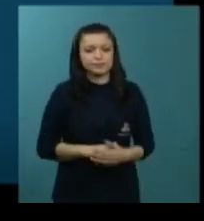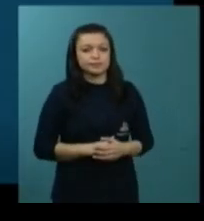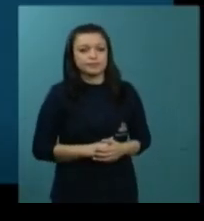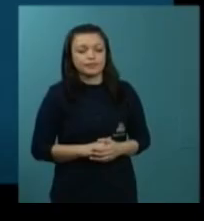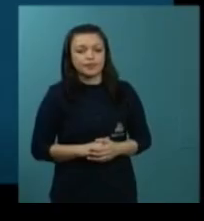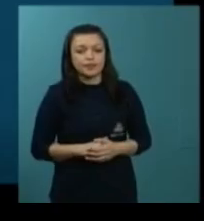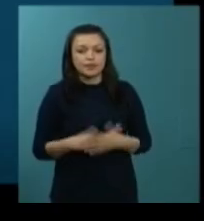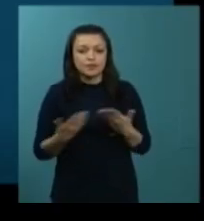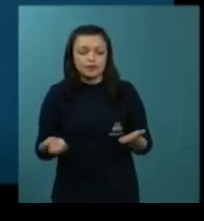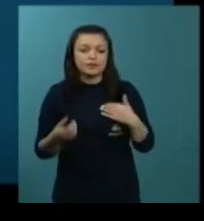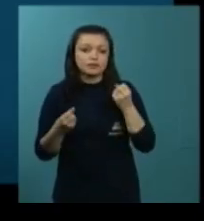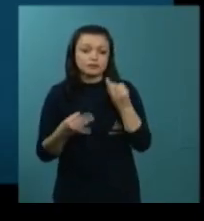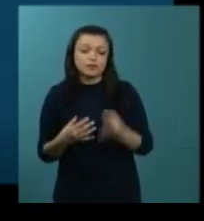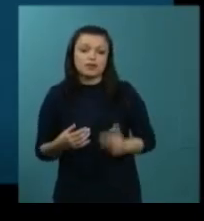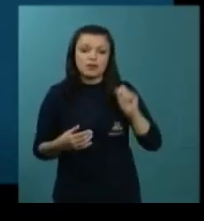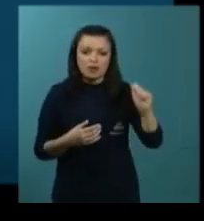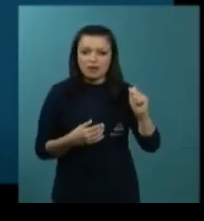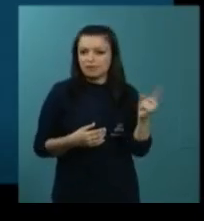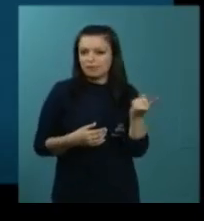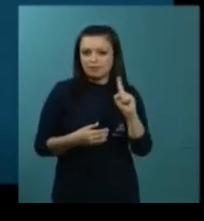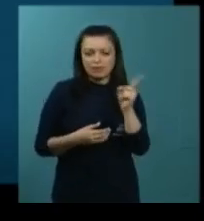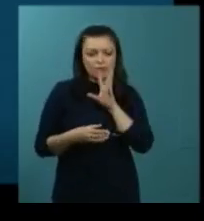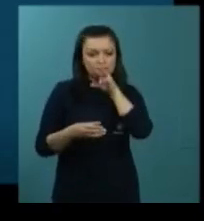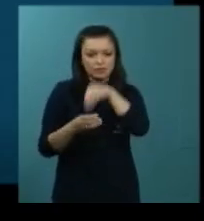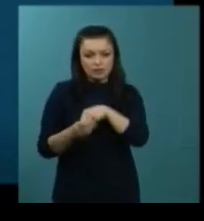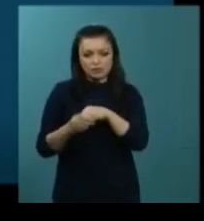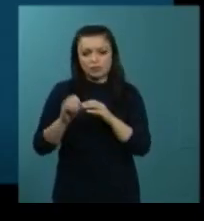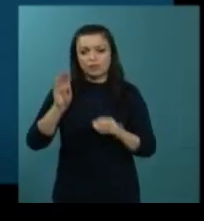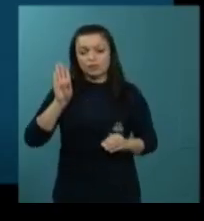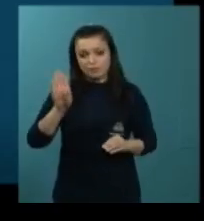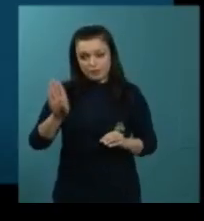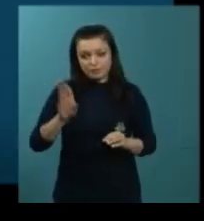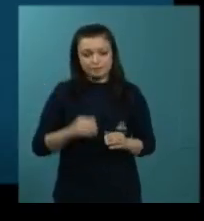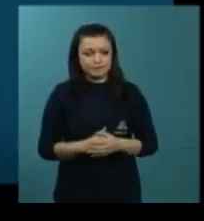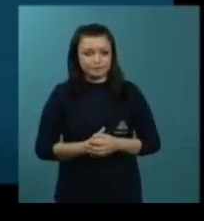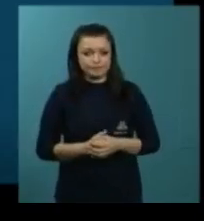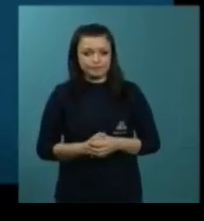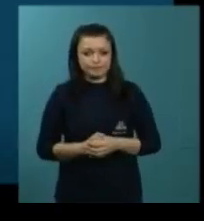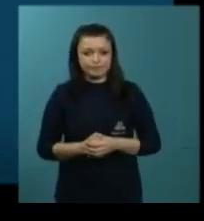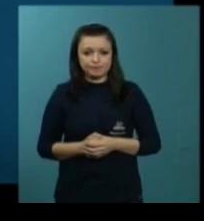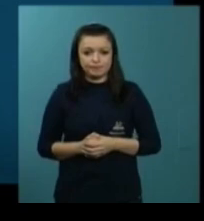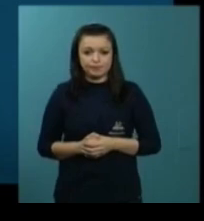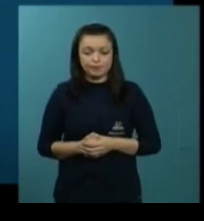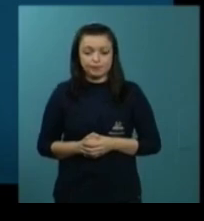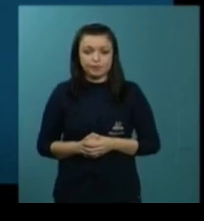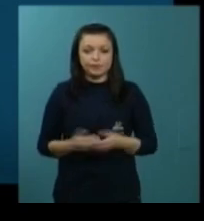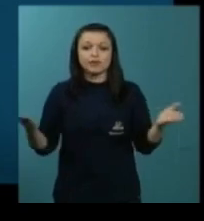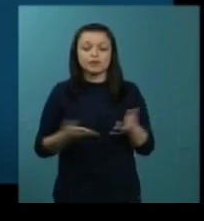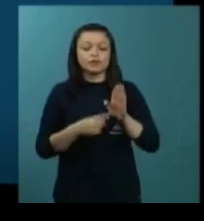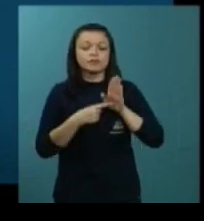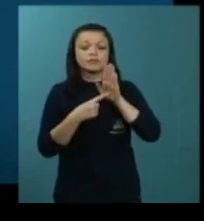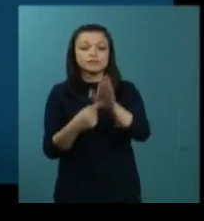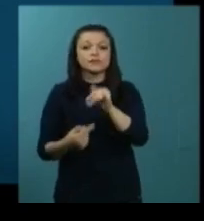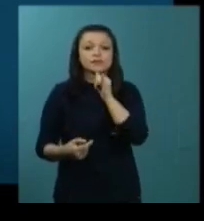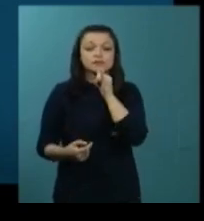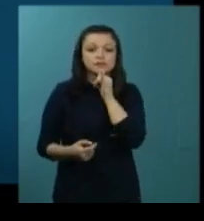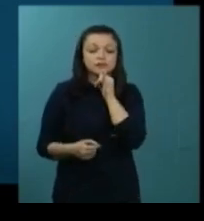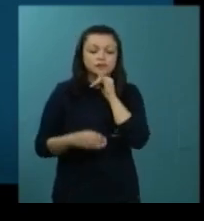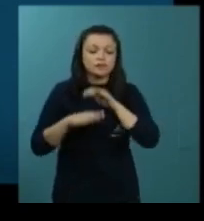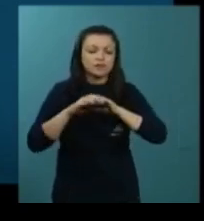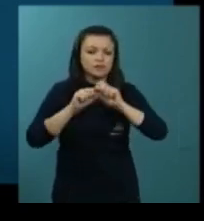o conjunto A não está contido no conjunto B. Vamos a um exemplo